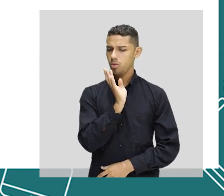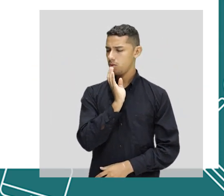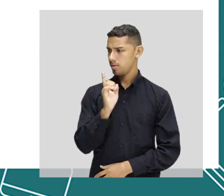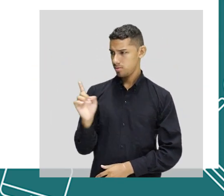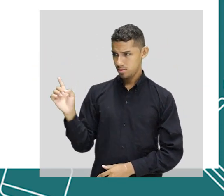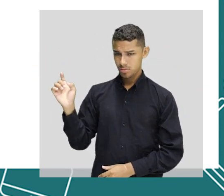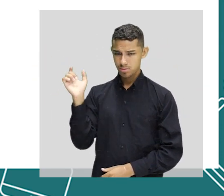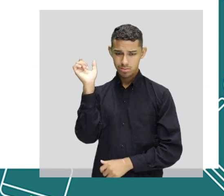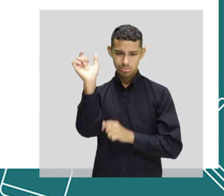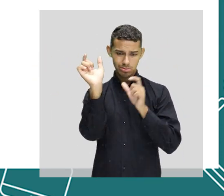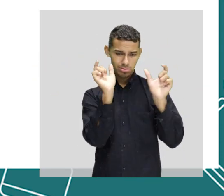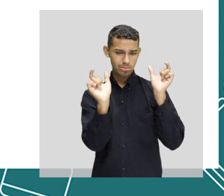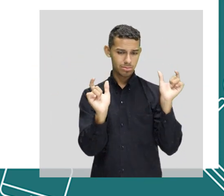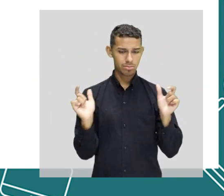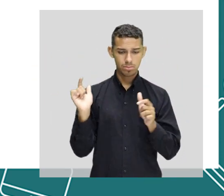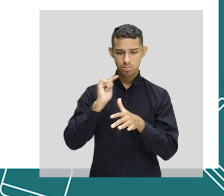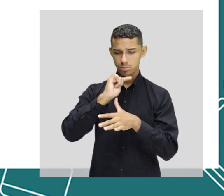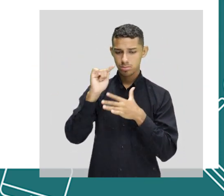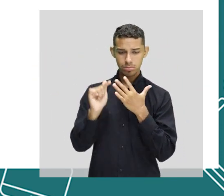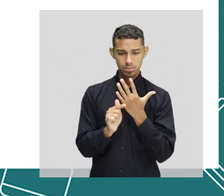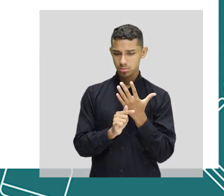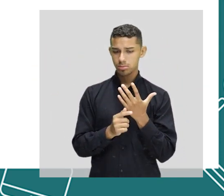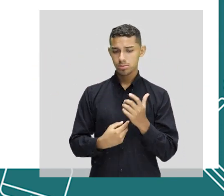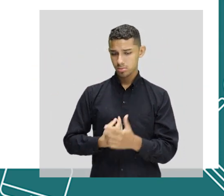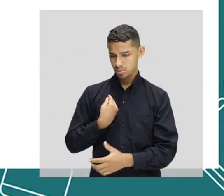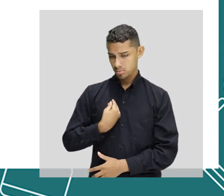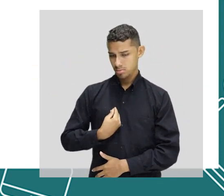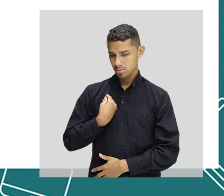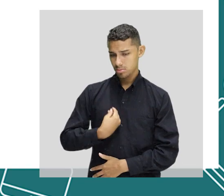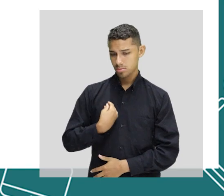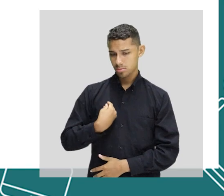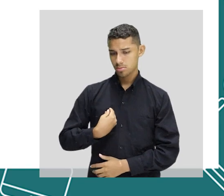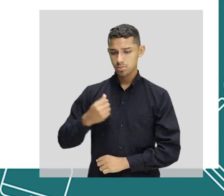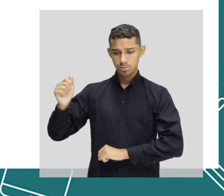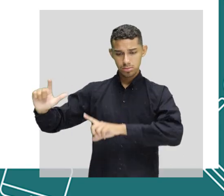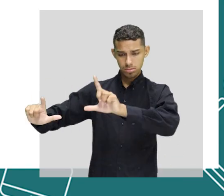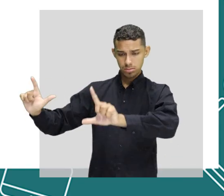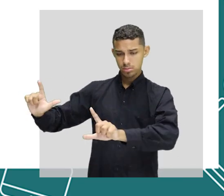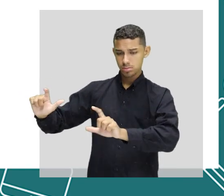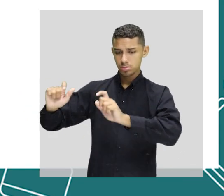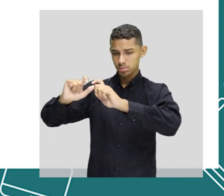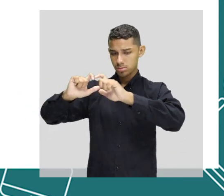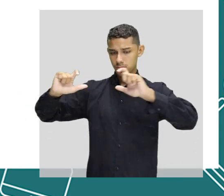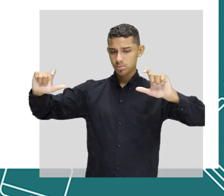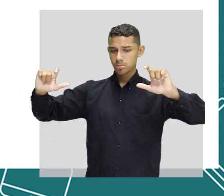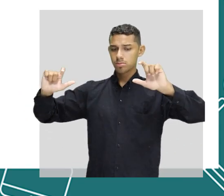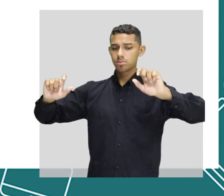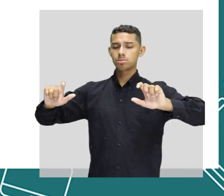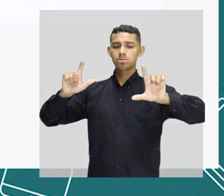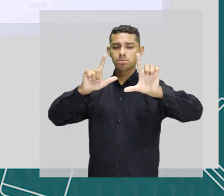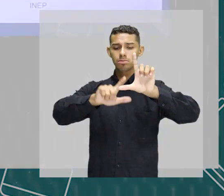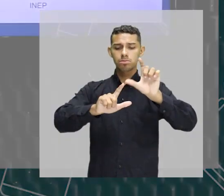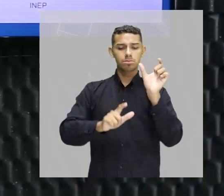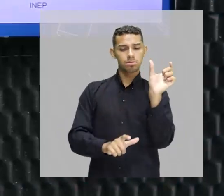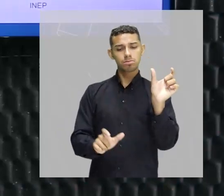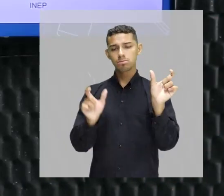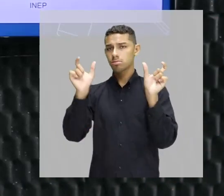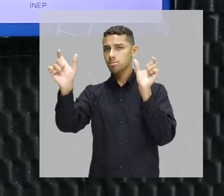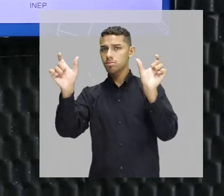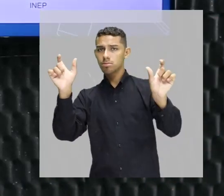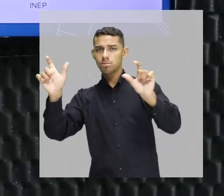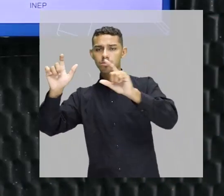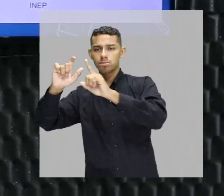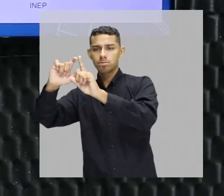textual. Ele é muito presente no programa da Fátima Bernardes, ela sempre coloca, né, a nuvem de palavras, as palavras que mais